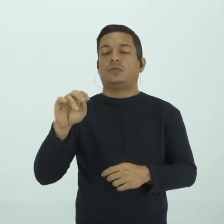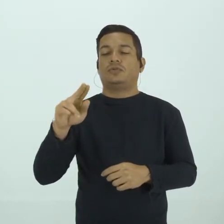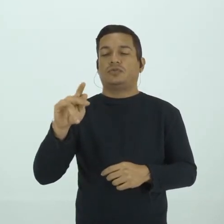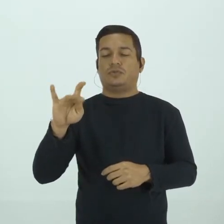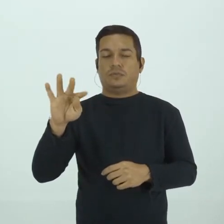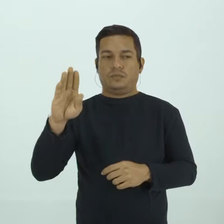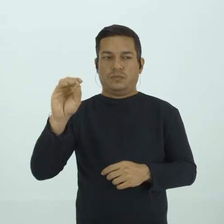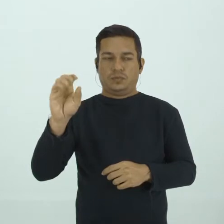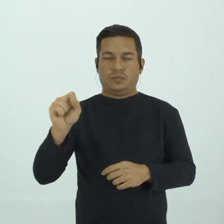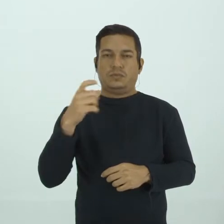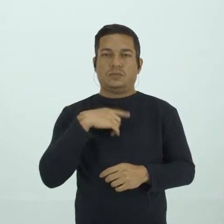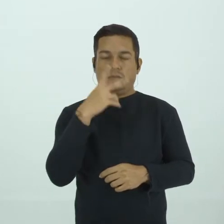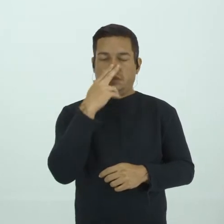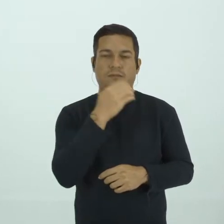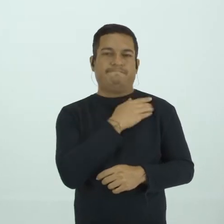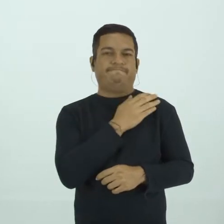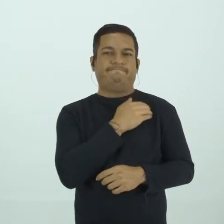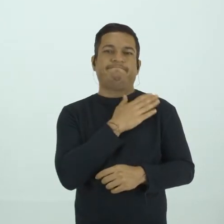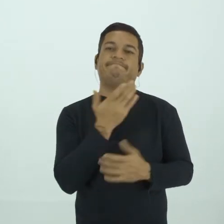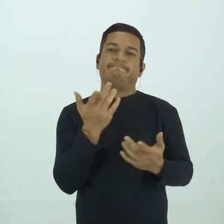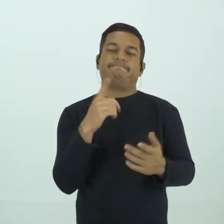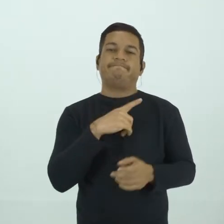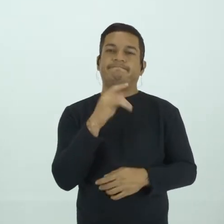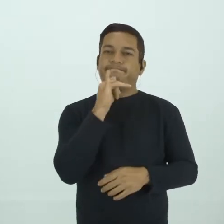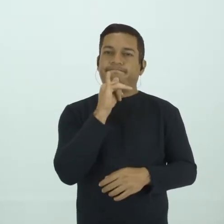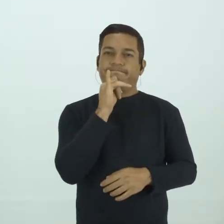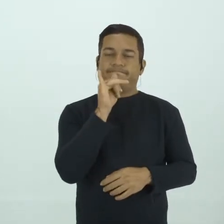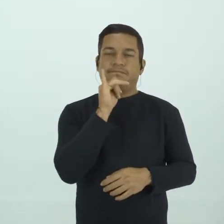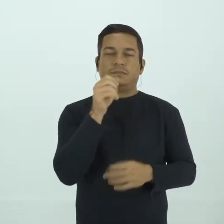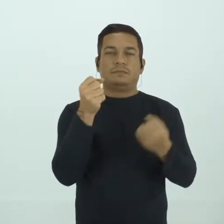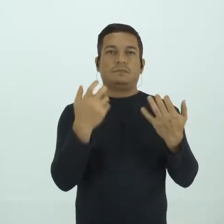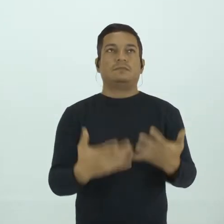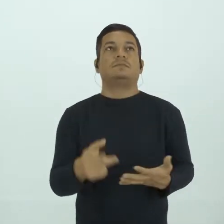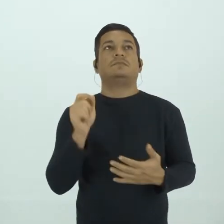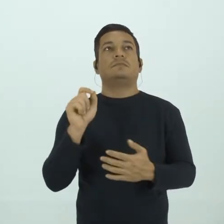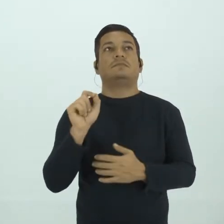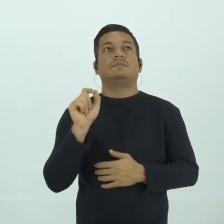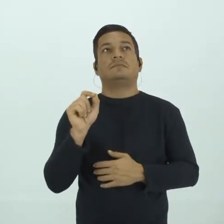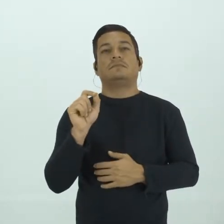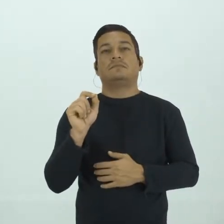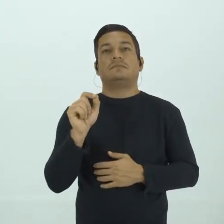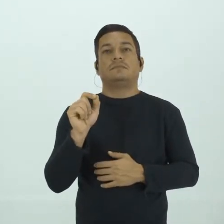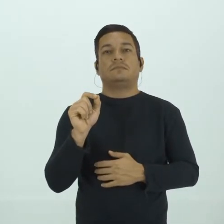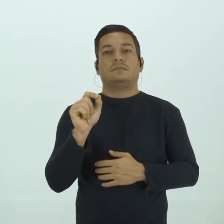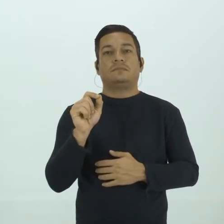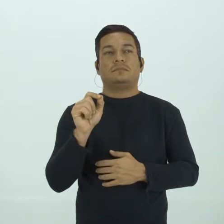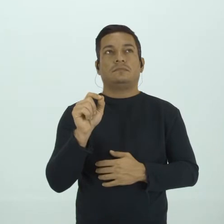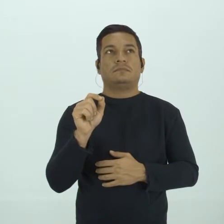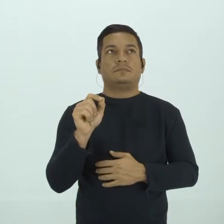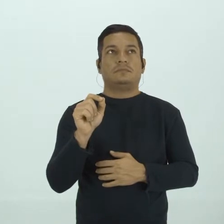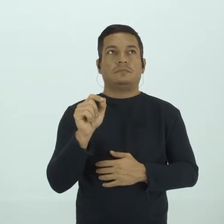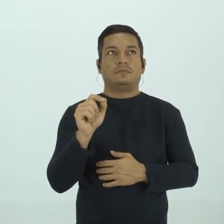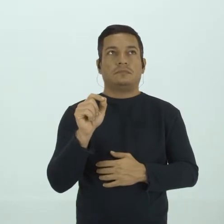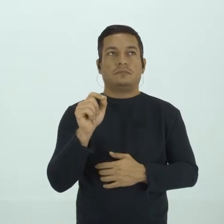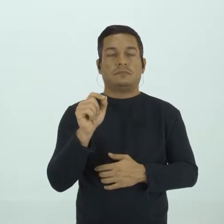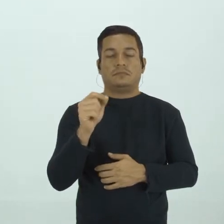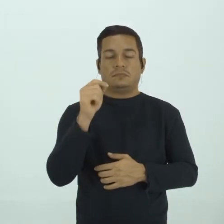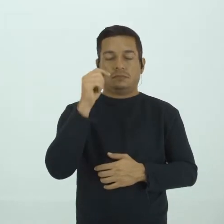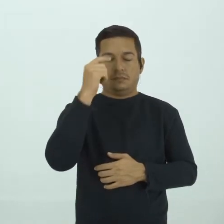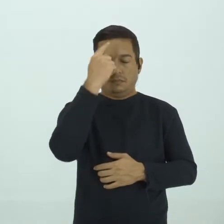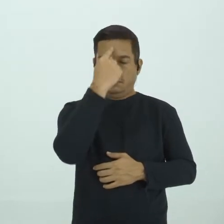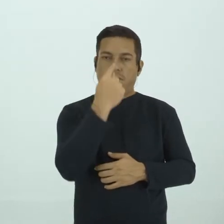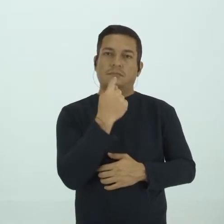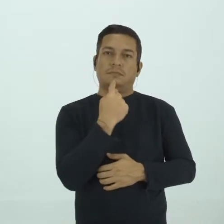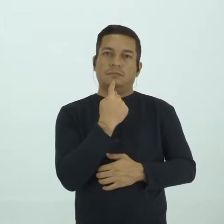de cunho preconceituoso. Por exemplo, quando ela vai tratar lá de figuras que ela julga,